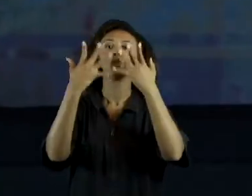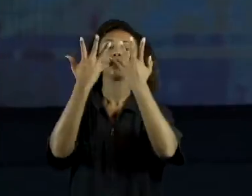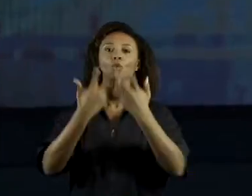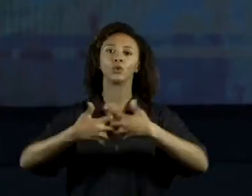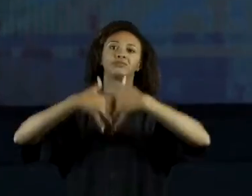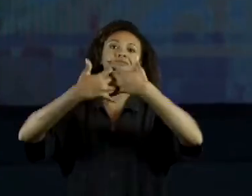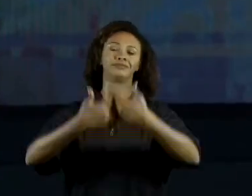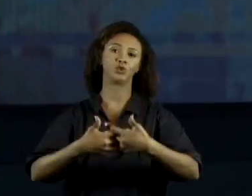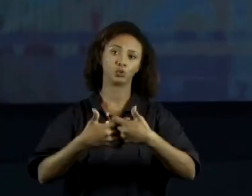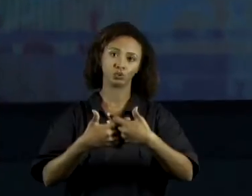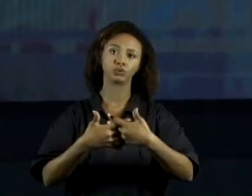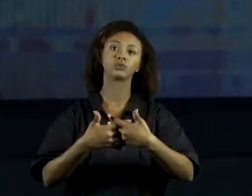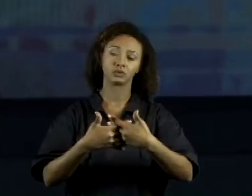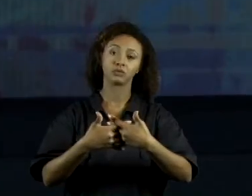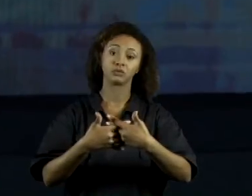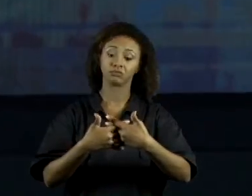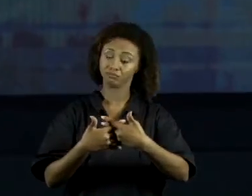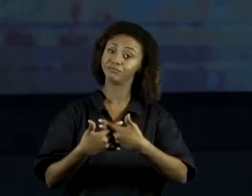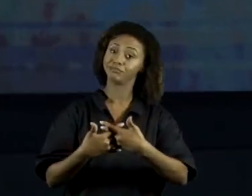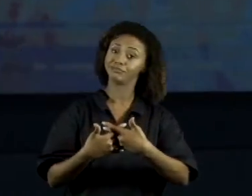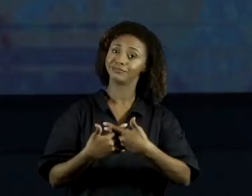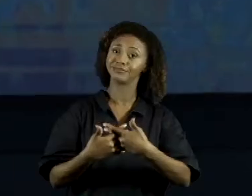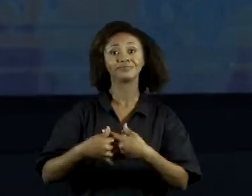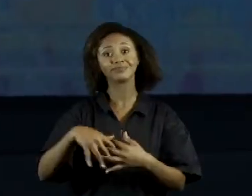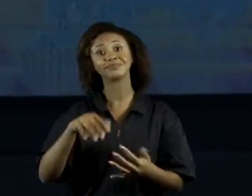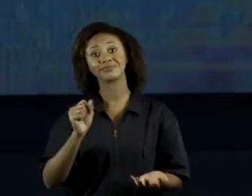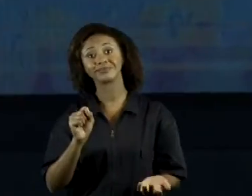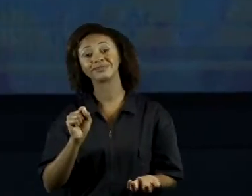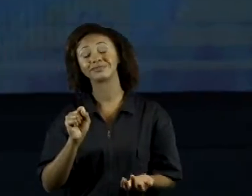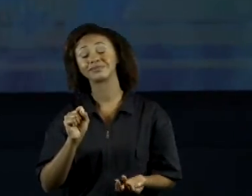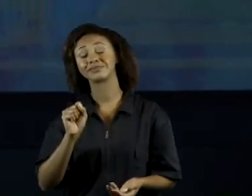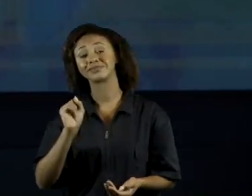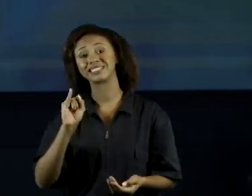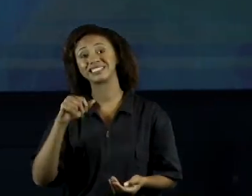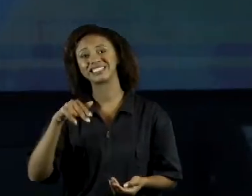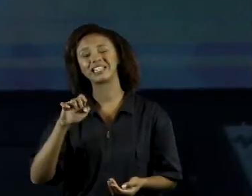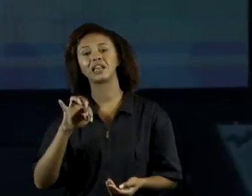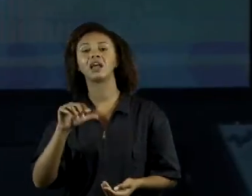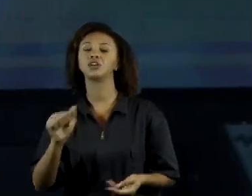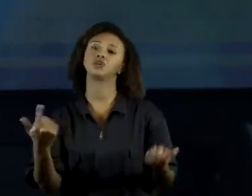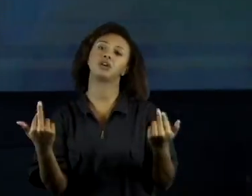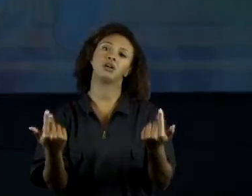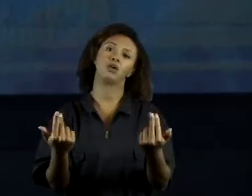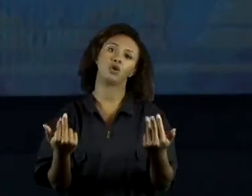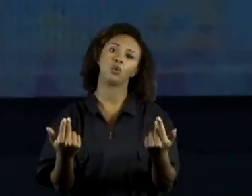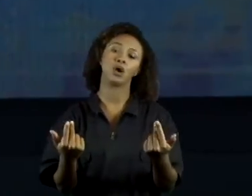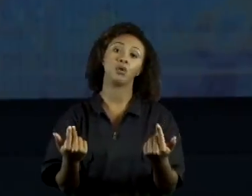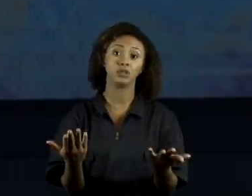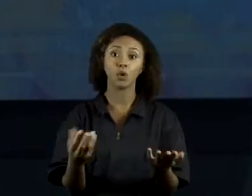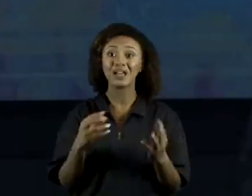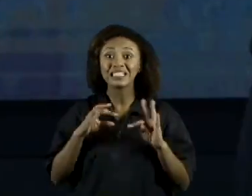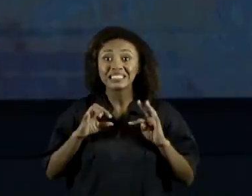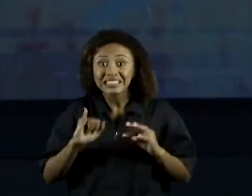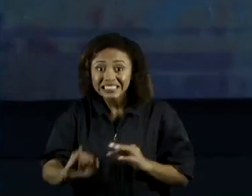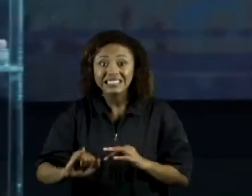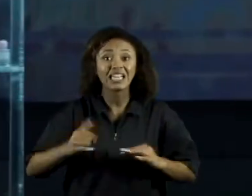Quando você entende o seu propósito e você caminha para ele, a Bíblia diz que todas as coisas